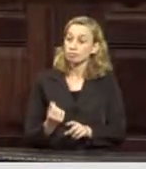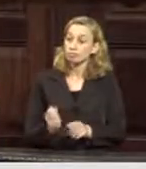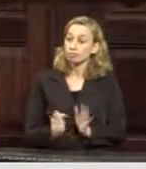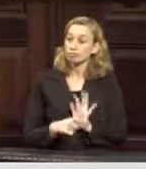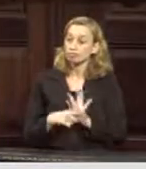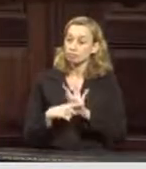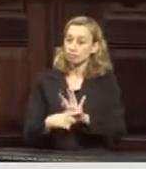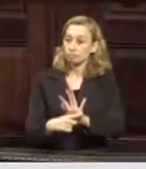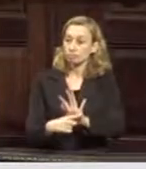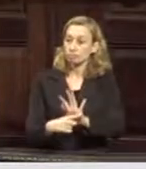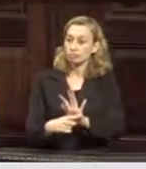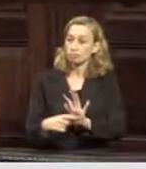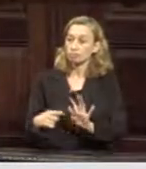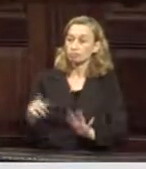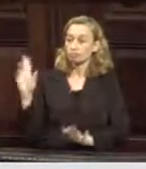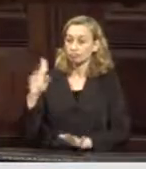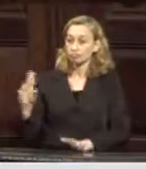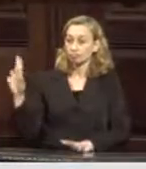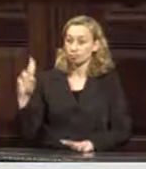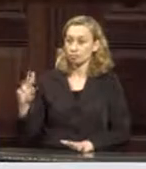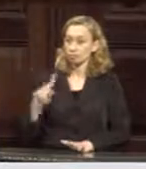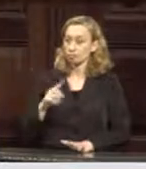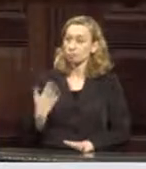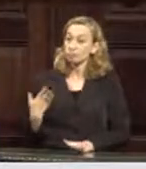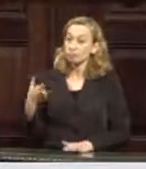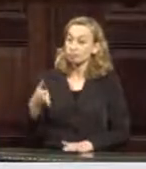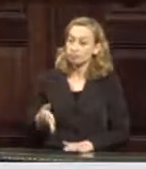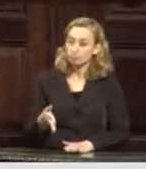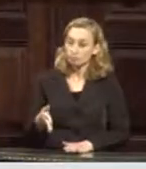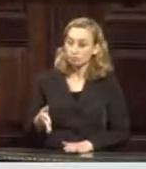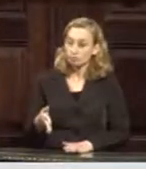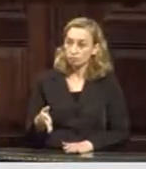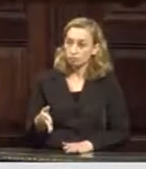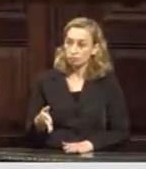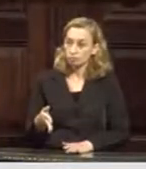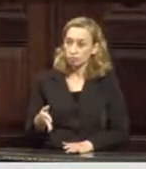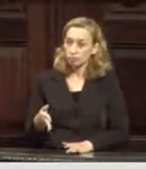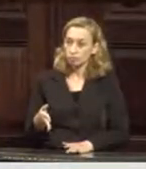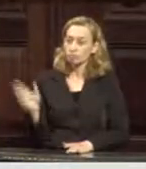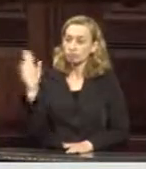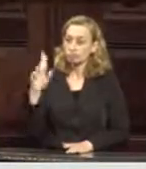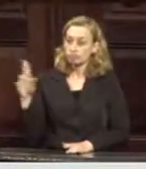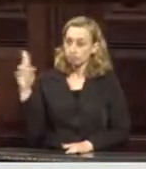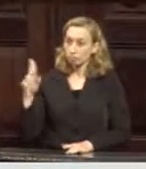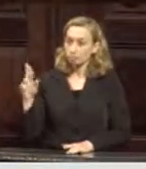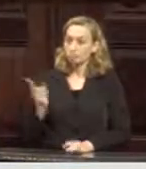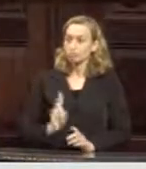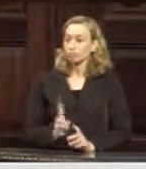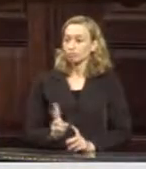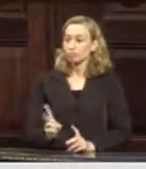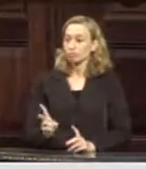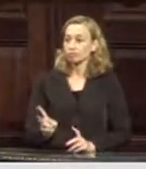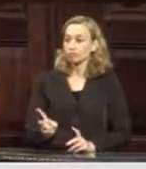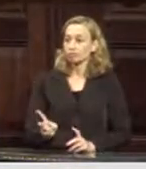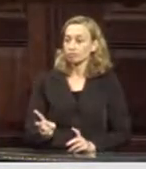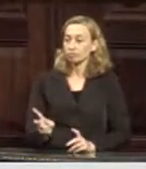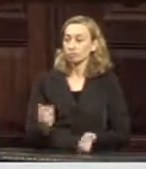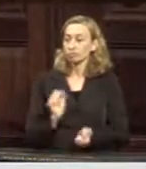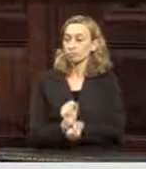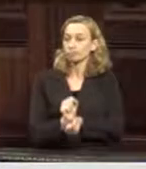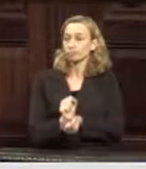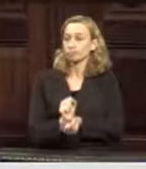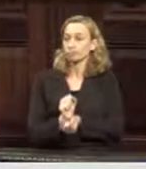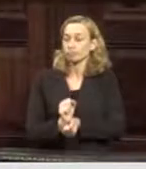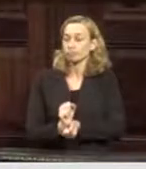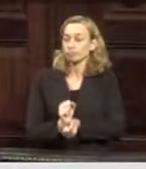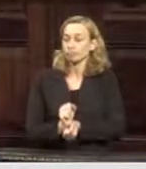não chegam nos duodécimos, através dos duodécimos, as universidades continuam muito amarradas,